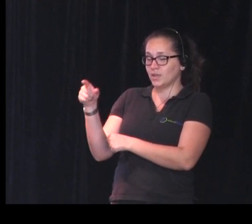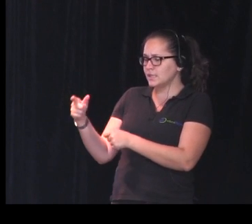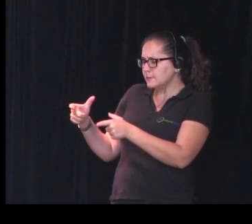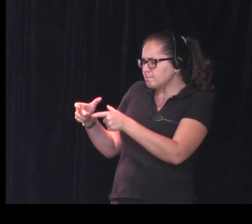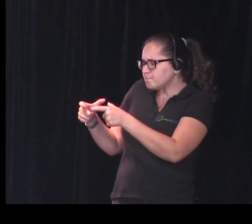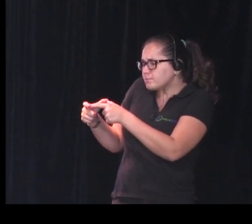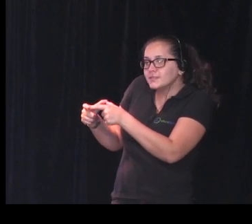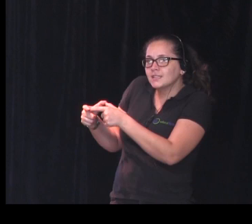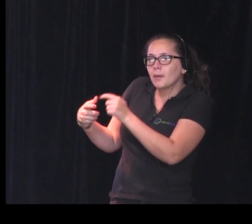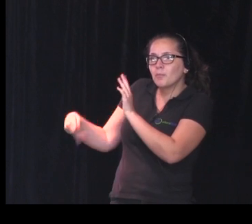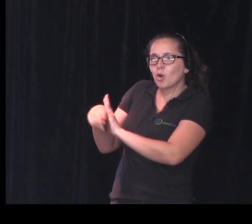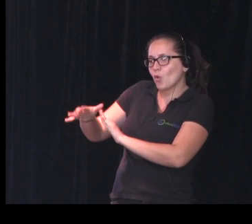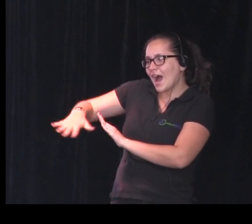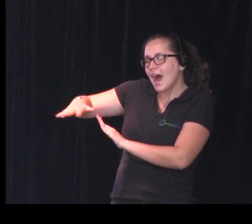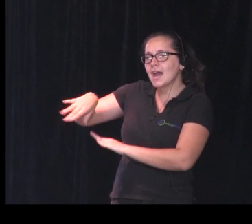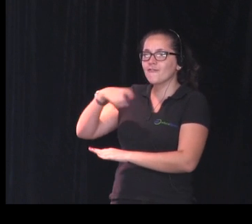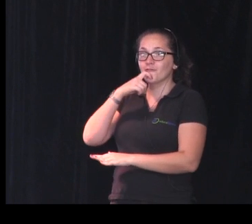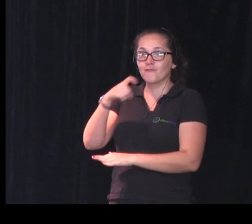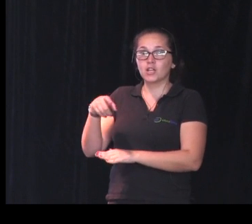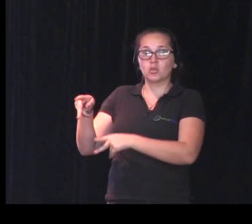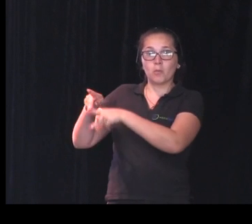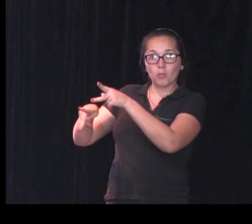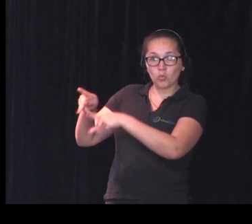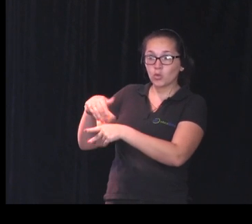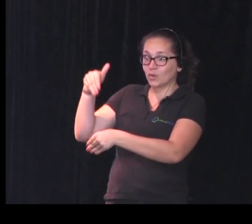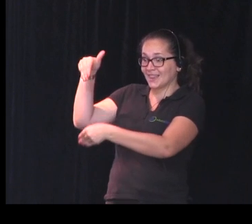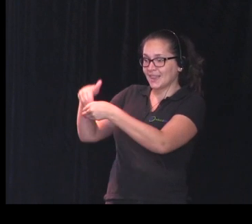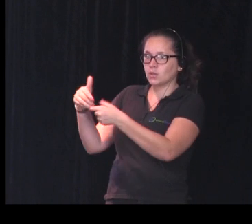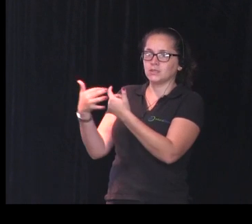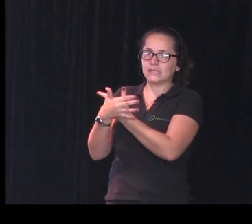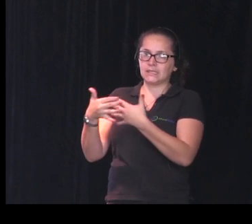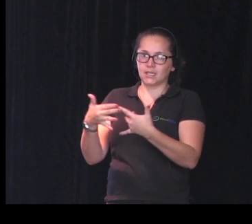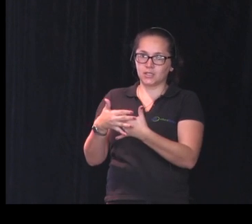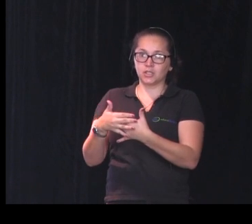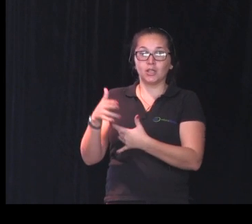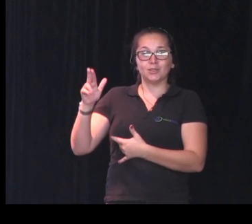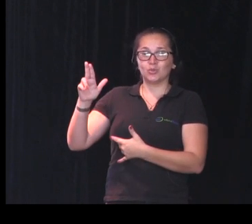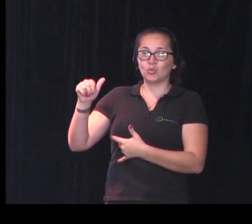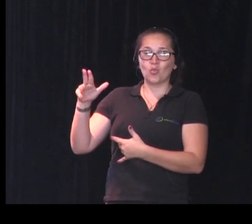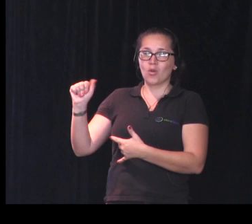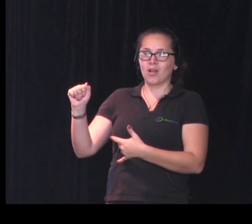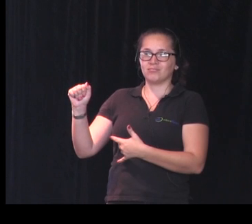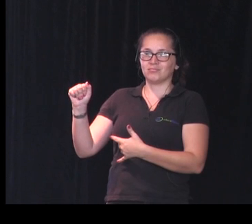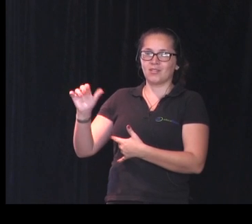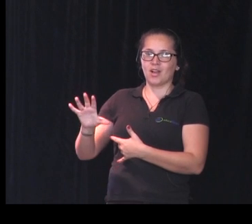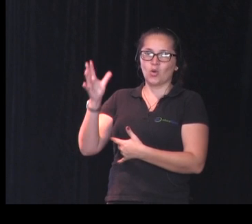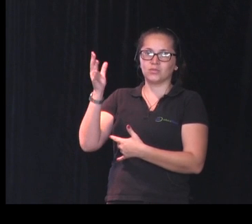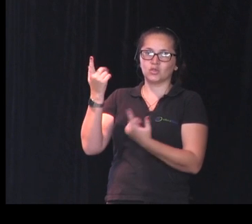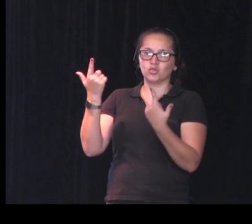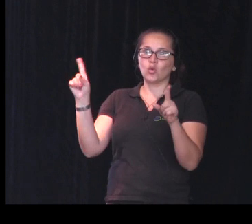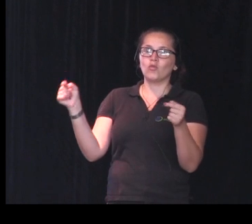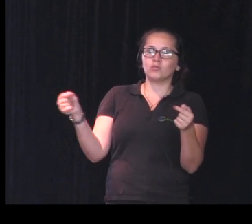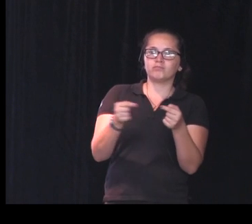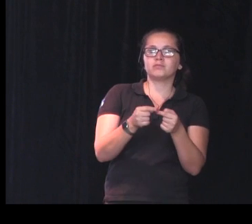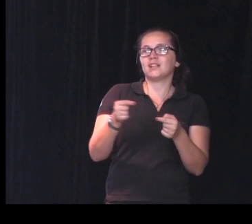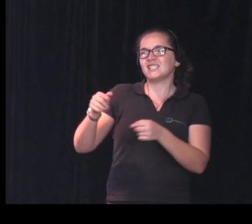1850, esse é o tamanho da área verde pública que se instala na cidade. Nunca mais